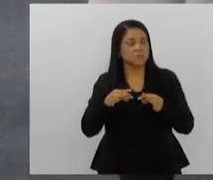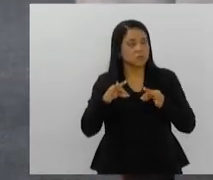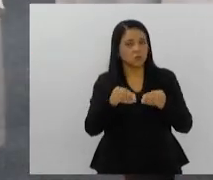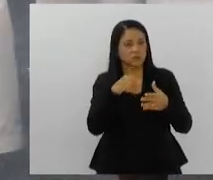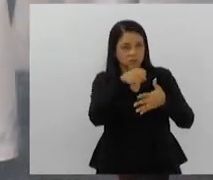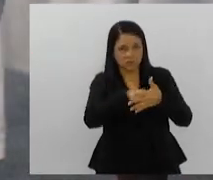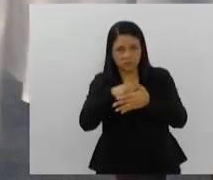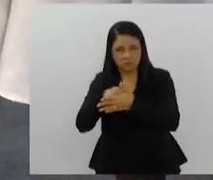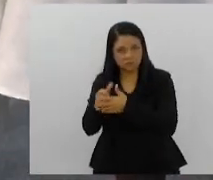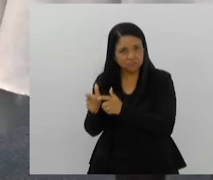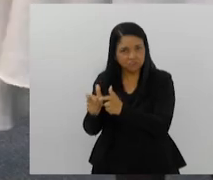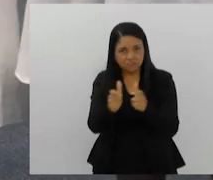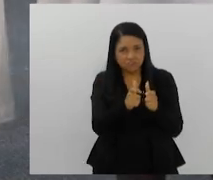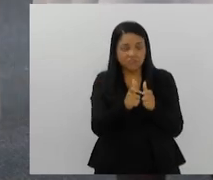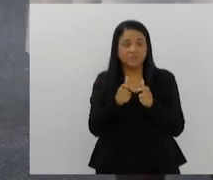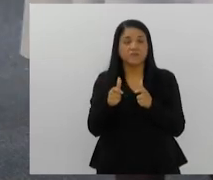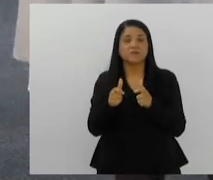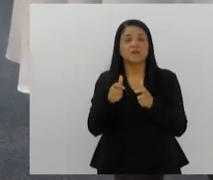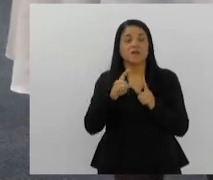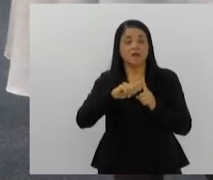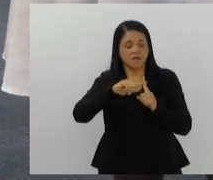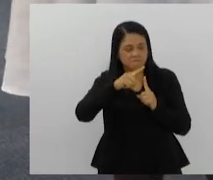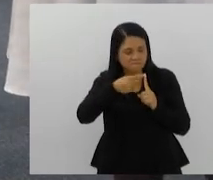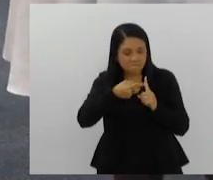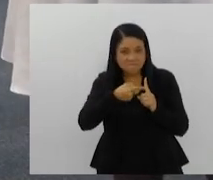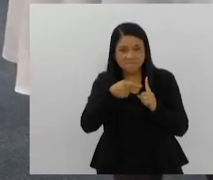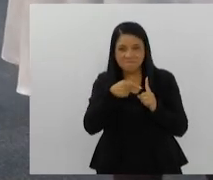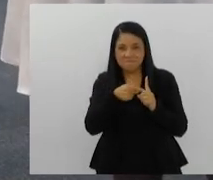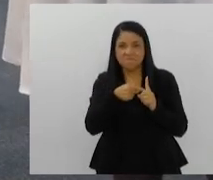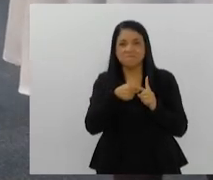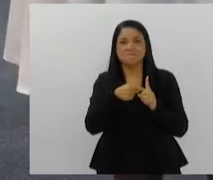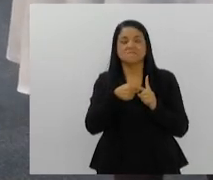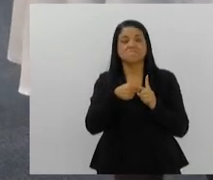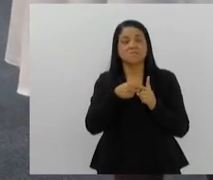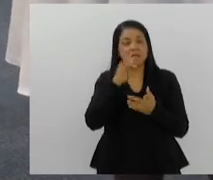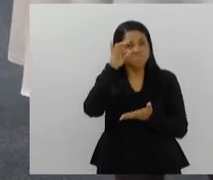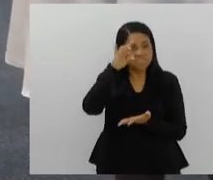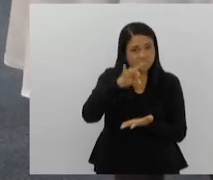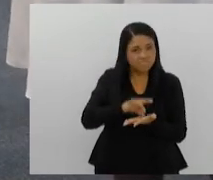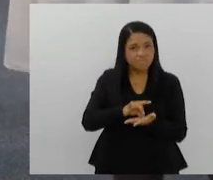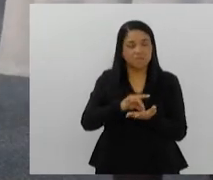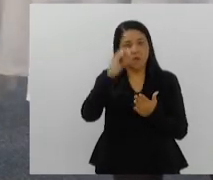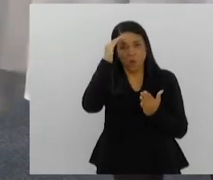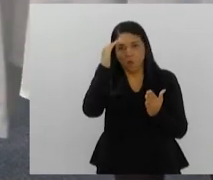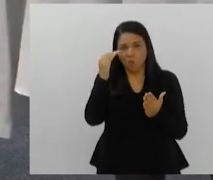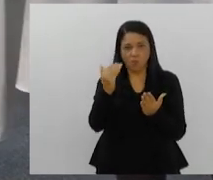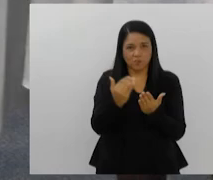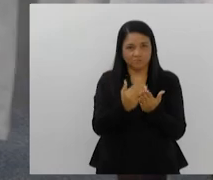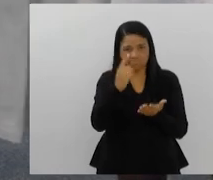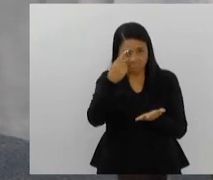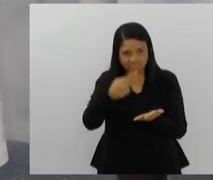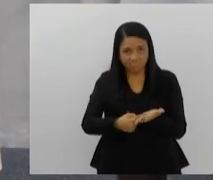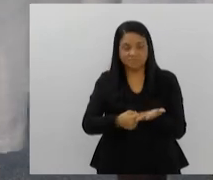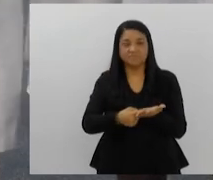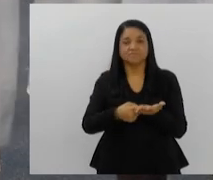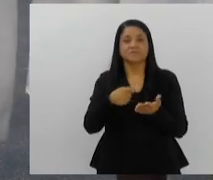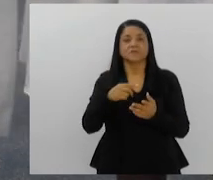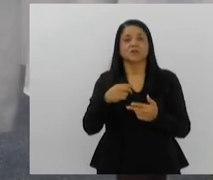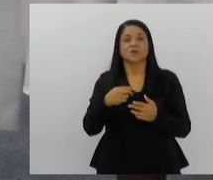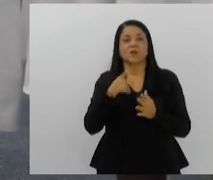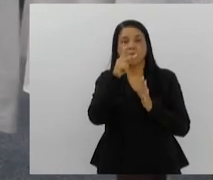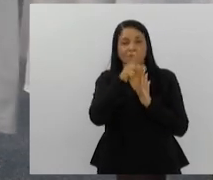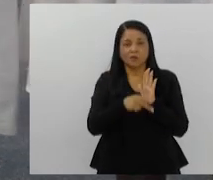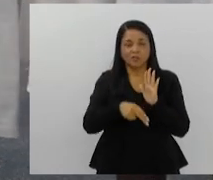e a maternidade só a fez reafirmar esse compromisso. E o projeto de resolução de autoria